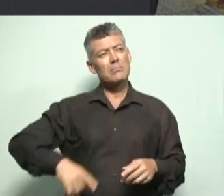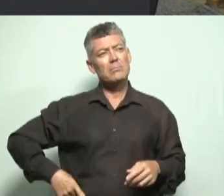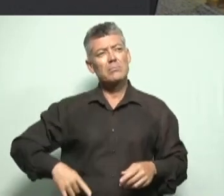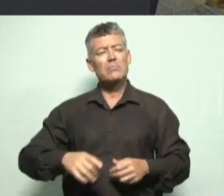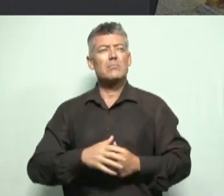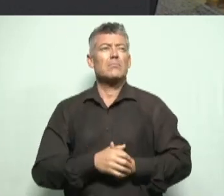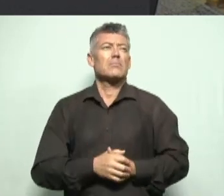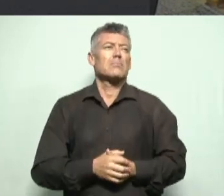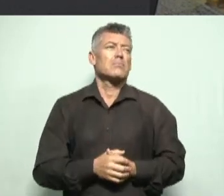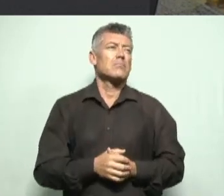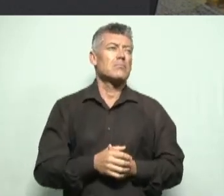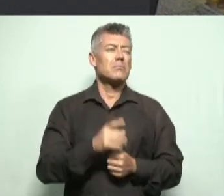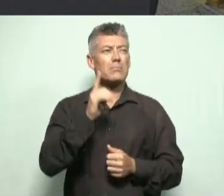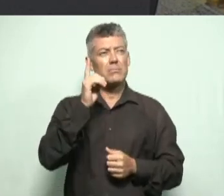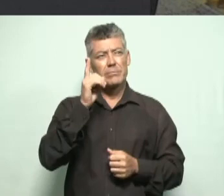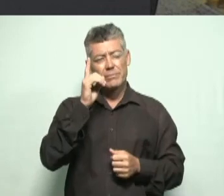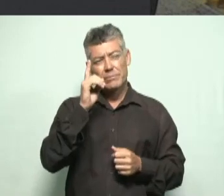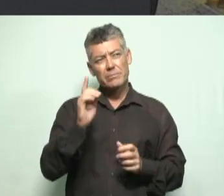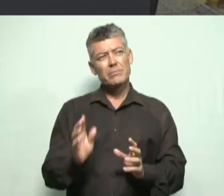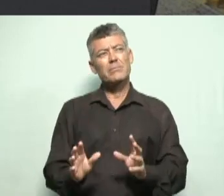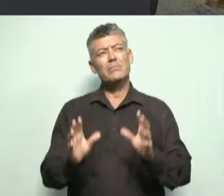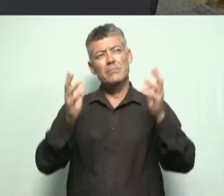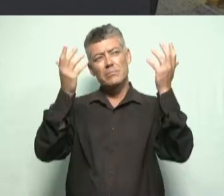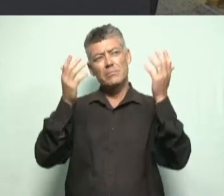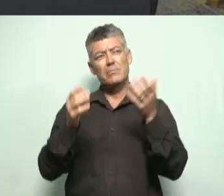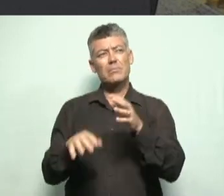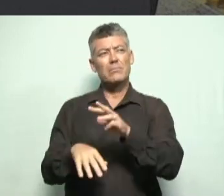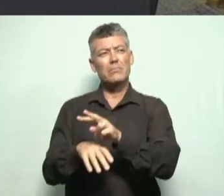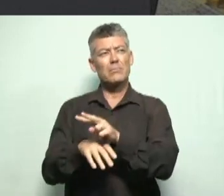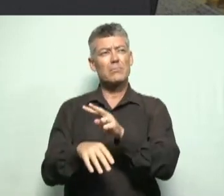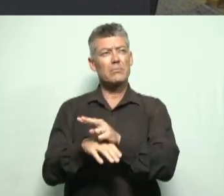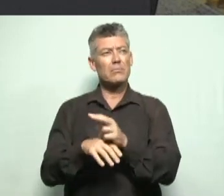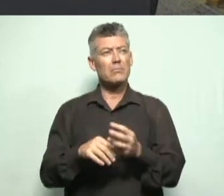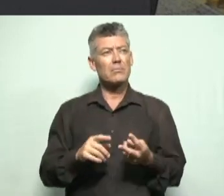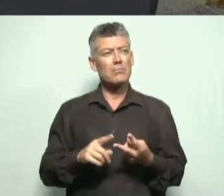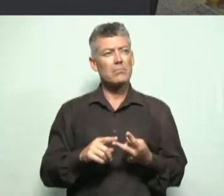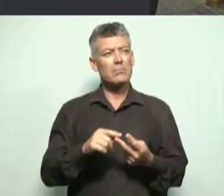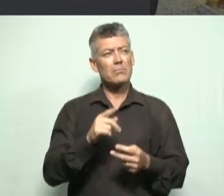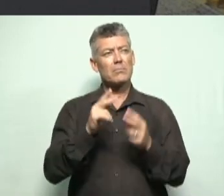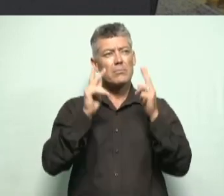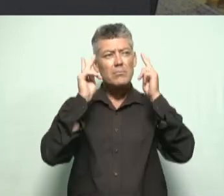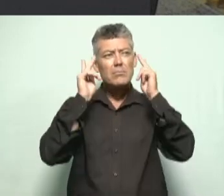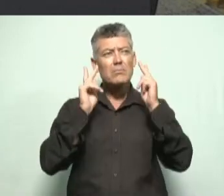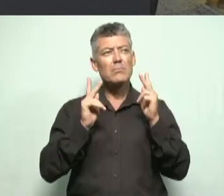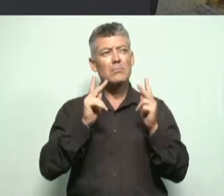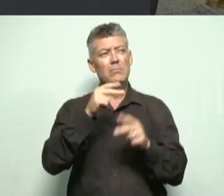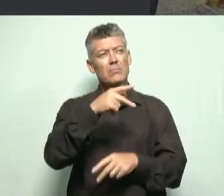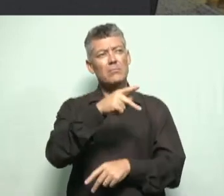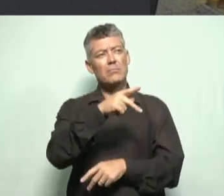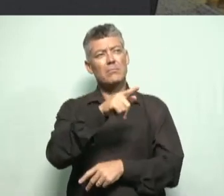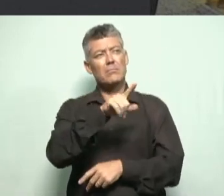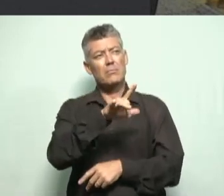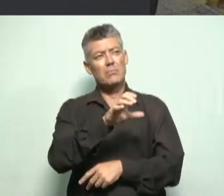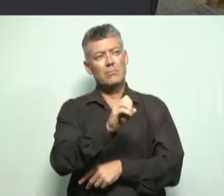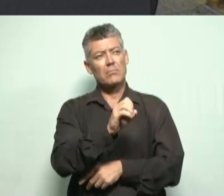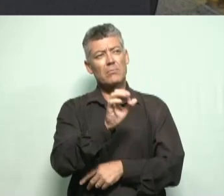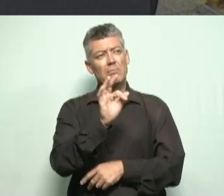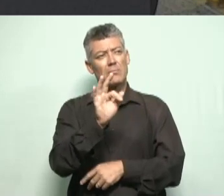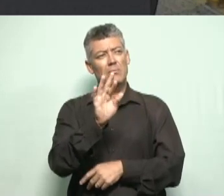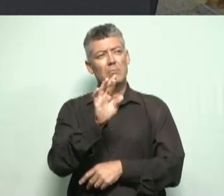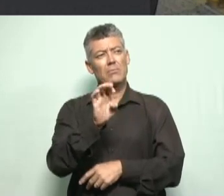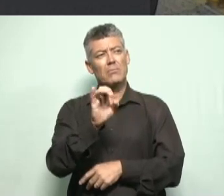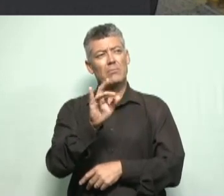e a Madonna fez uma homenagem a Marielle, fez uma homenagem a Paulo Freire, uma figura tão odiada, né, pela direita do